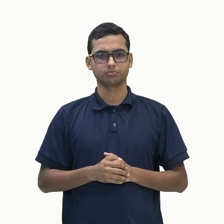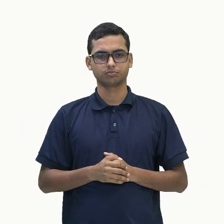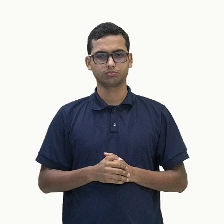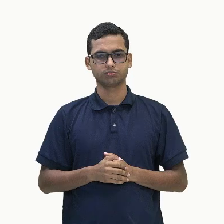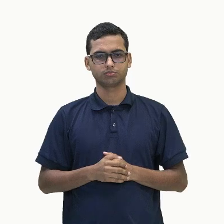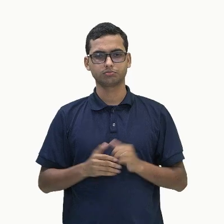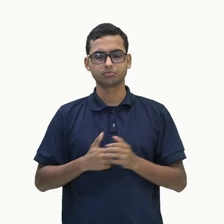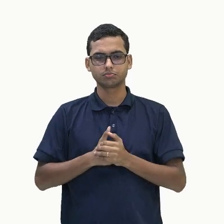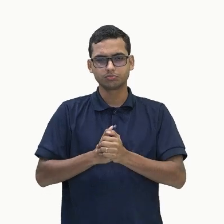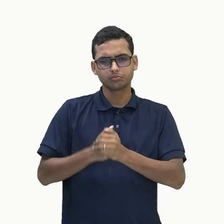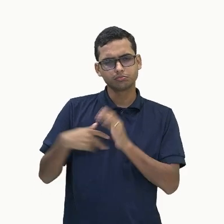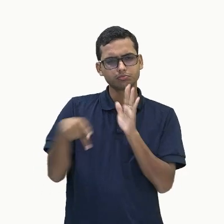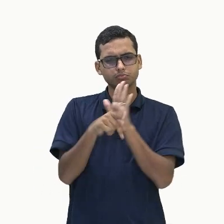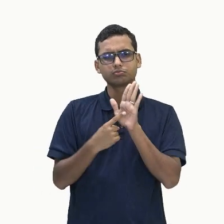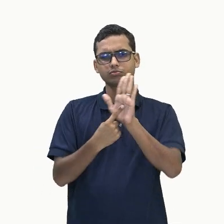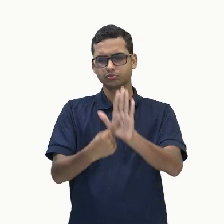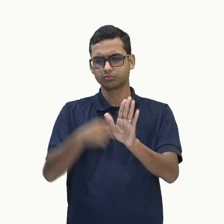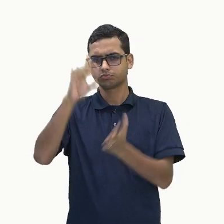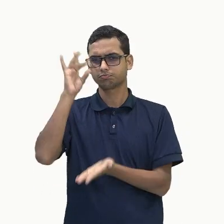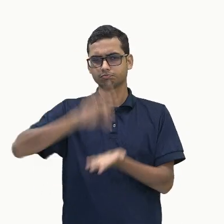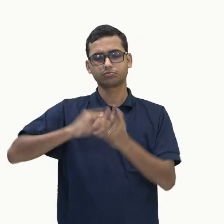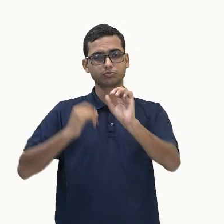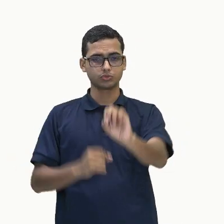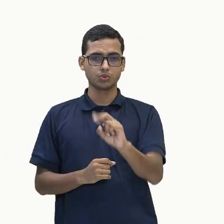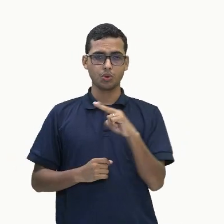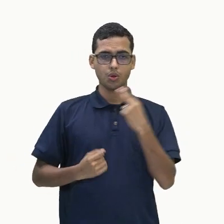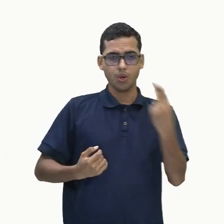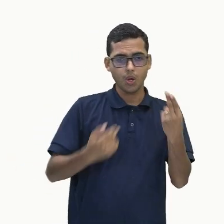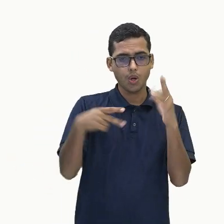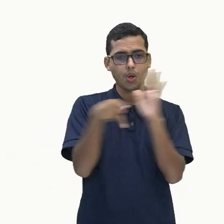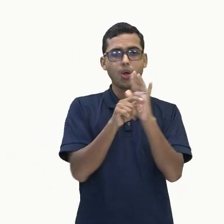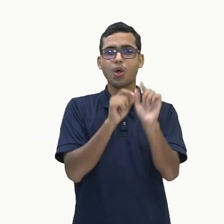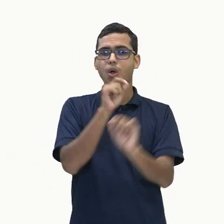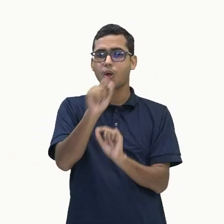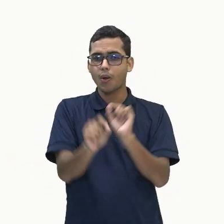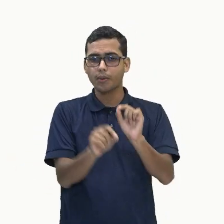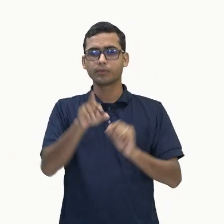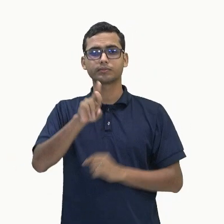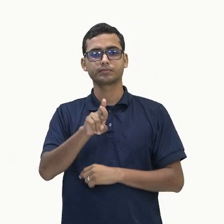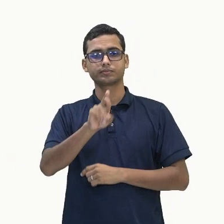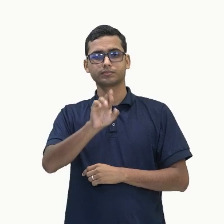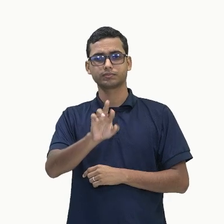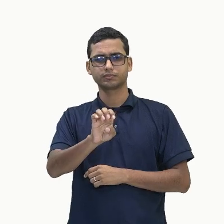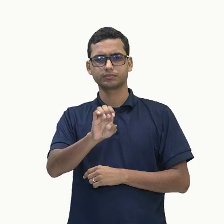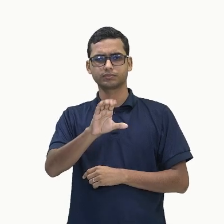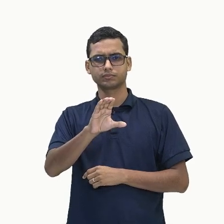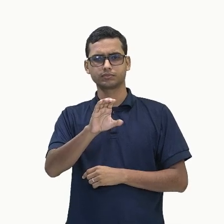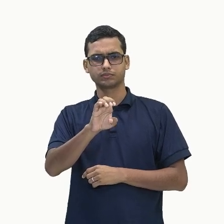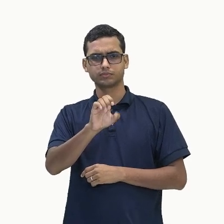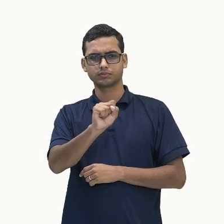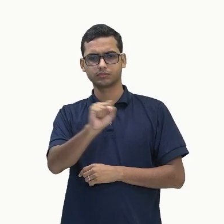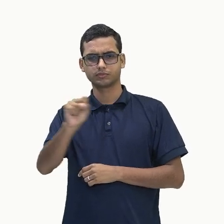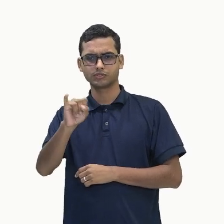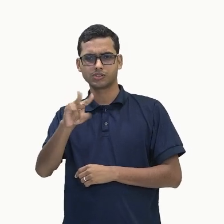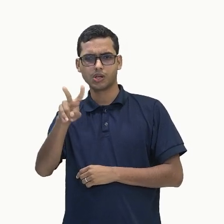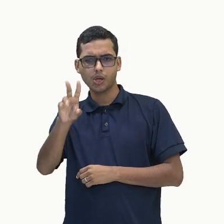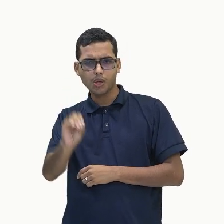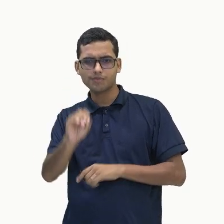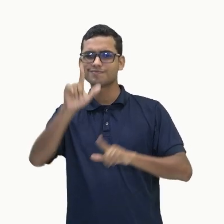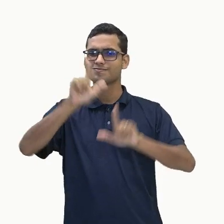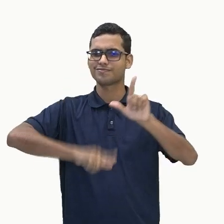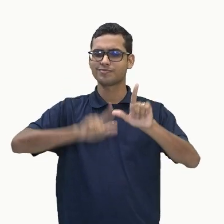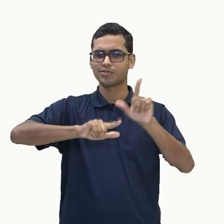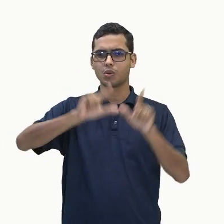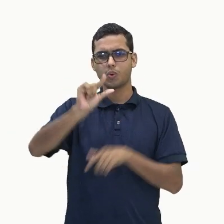em dose única, ou podem ser recessivos, que são representados pelas letras minúsculas. Quando